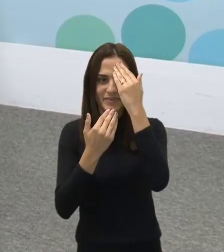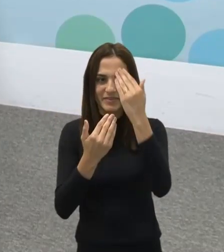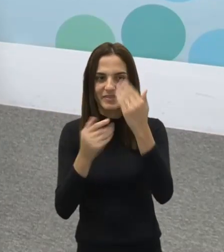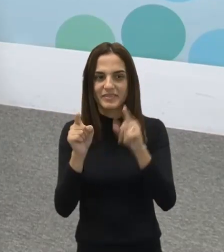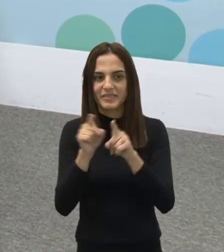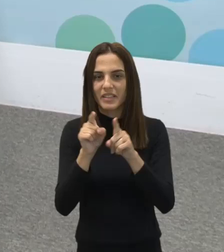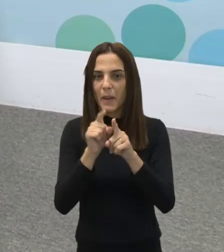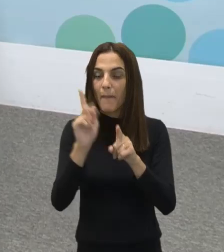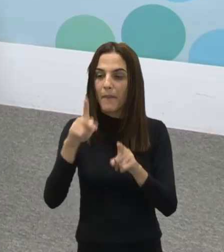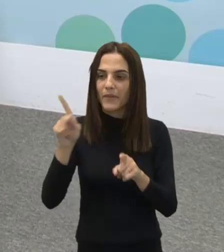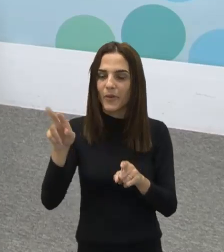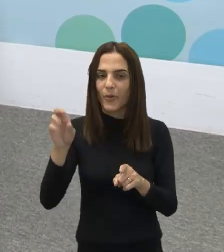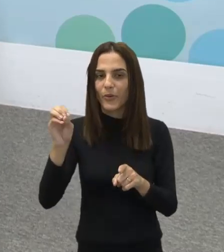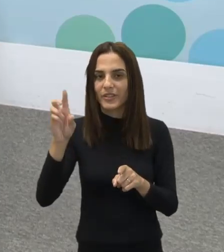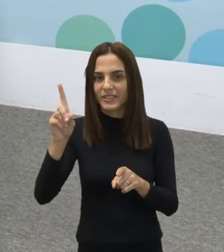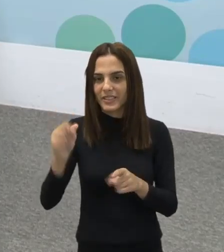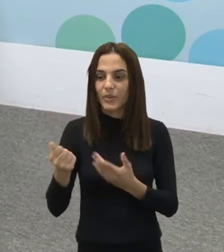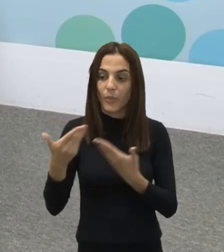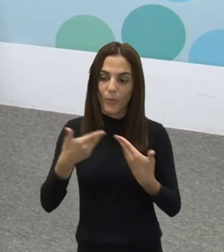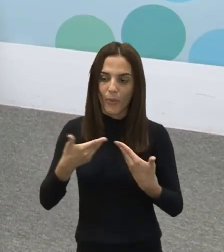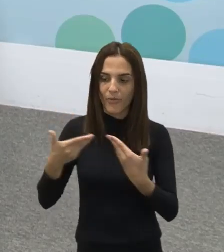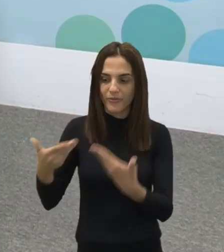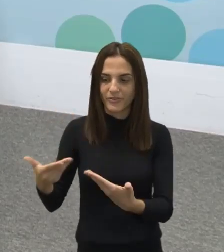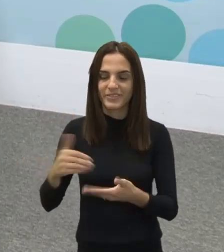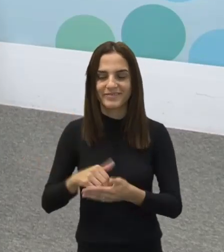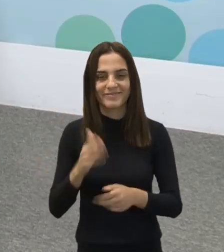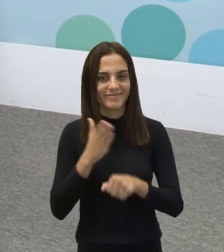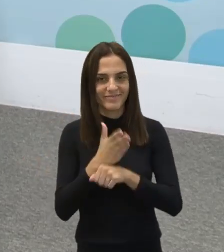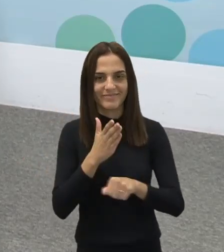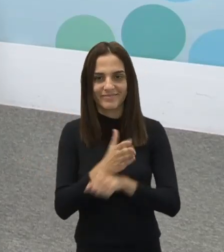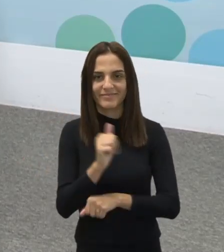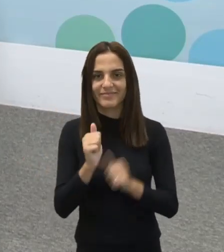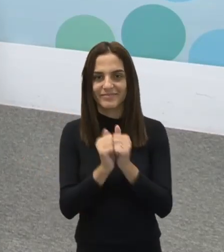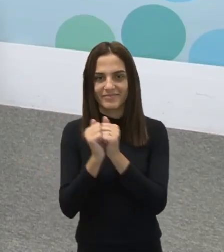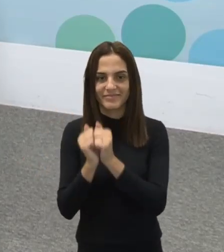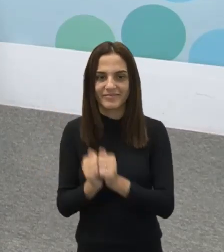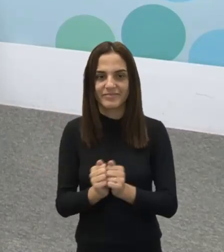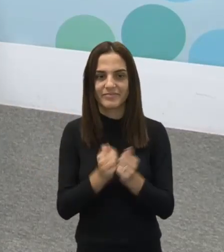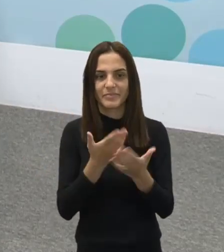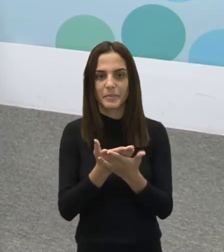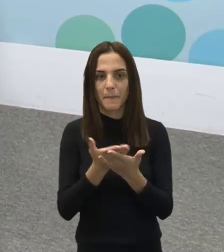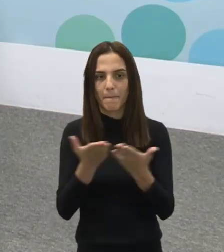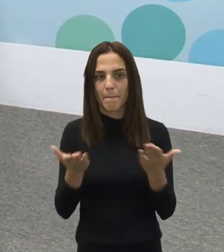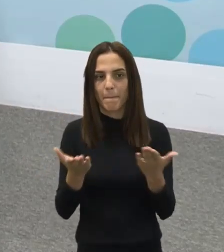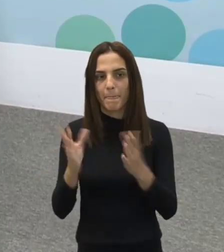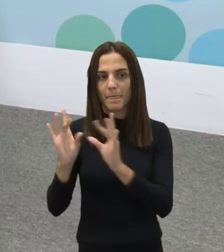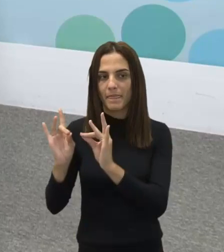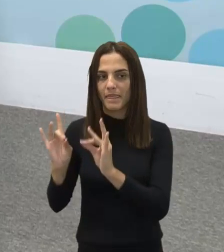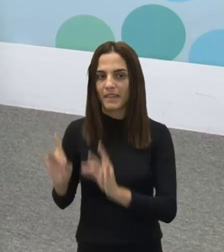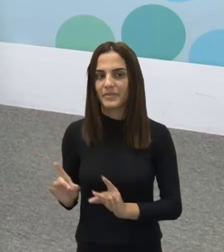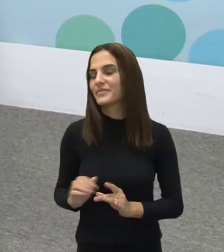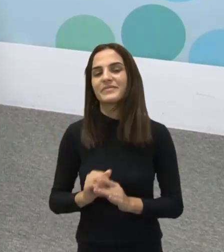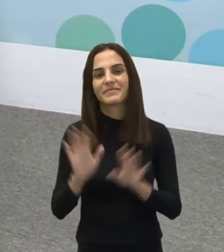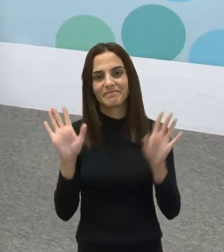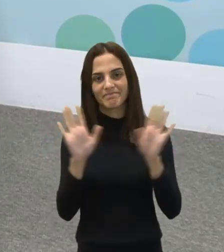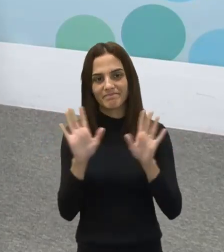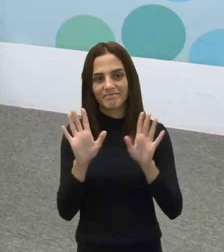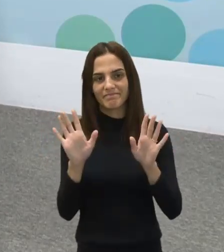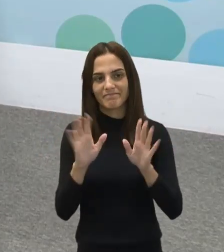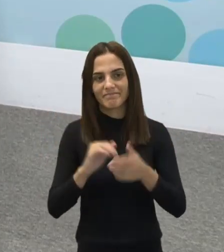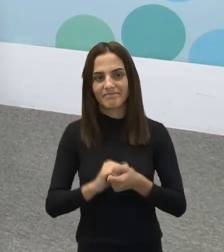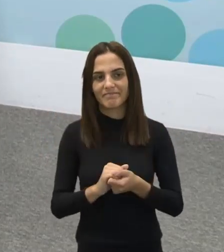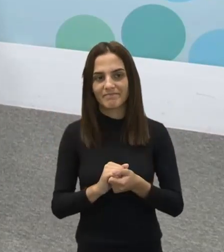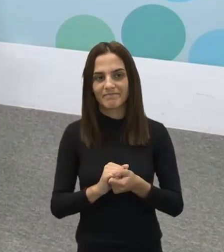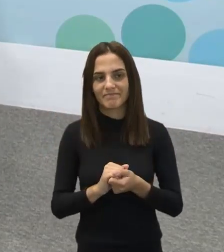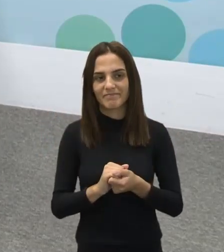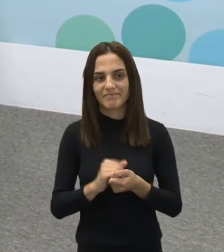ao professor Rodrigo, ao convite, estar participando juntamente com vocês aí, professores do outro lado. Eu já vou me despedindo aqui e volto a